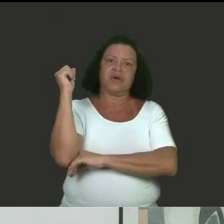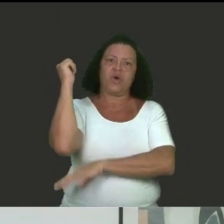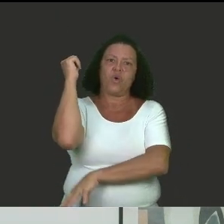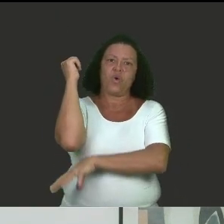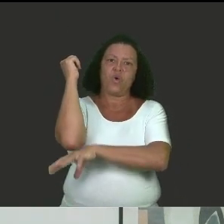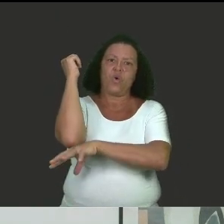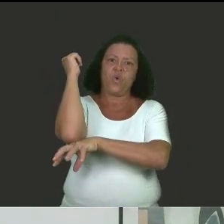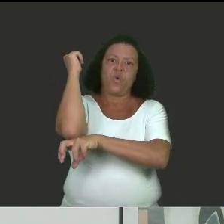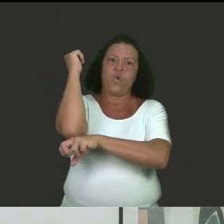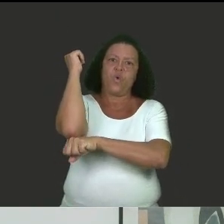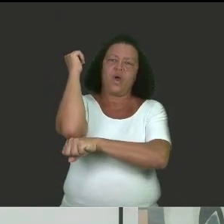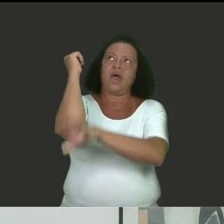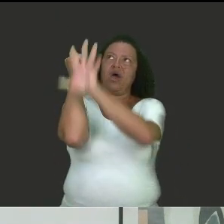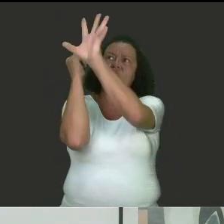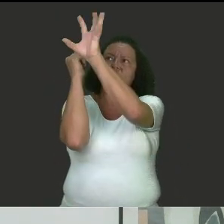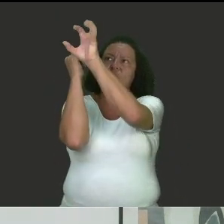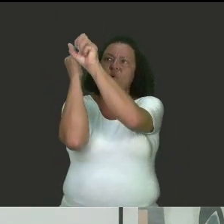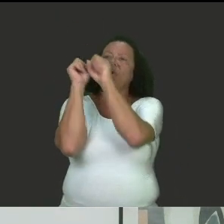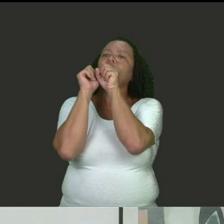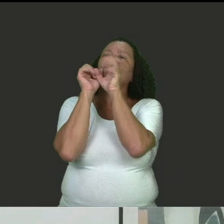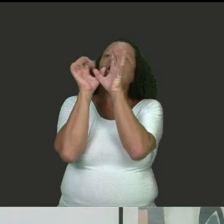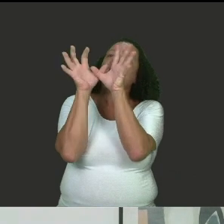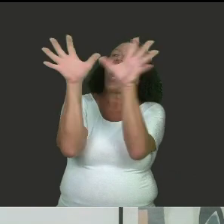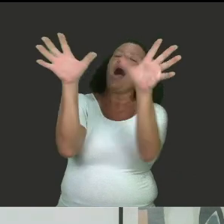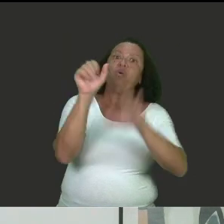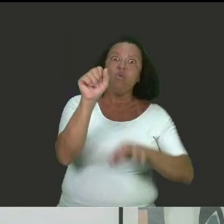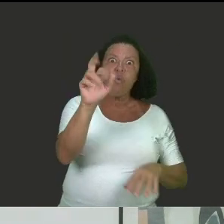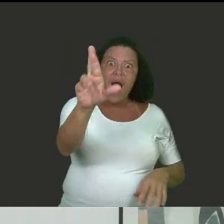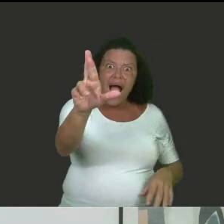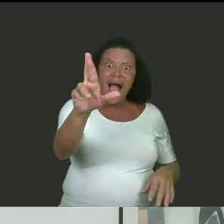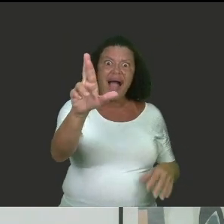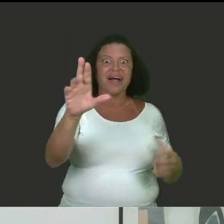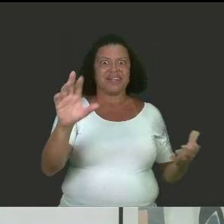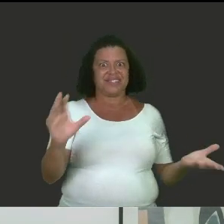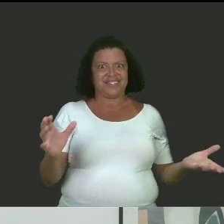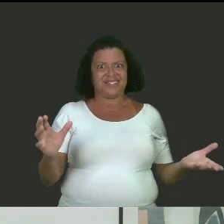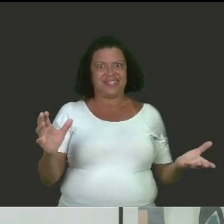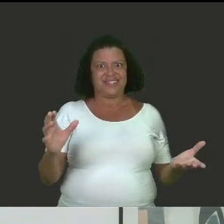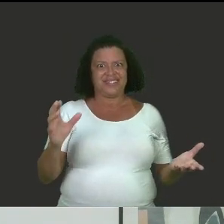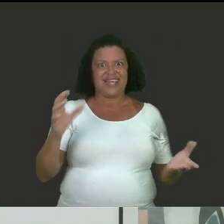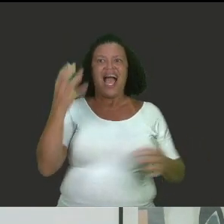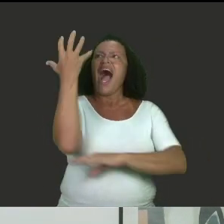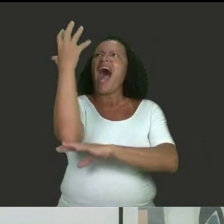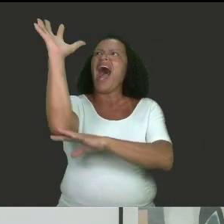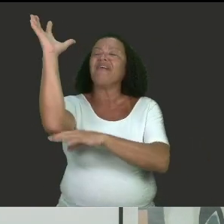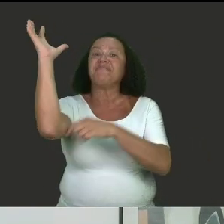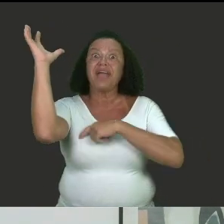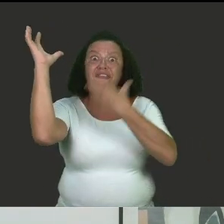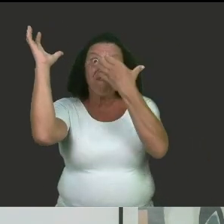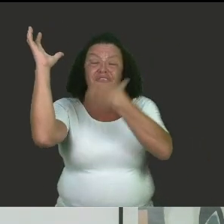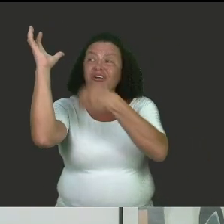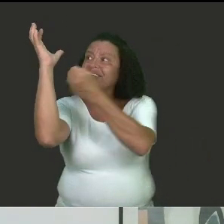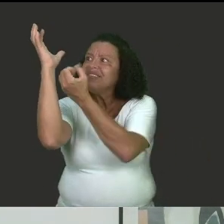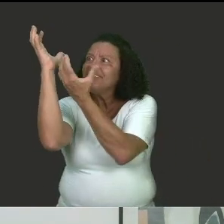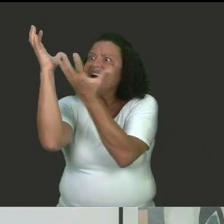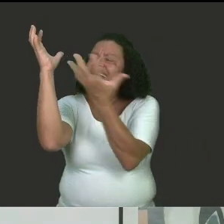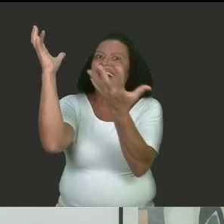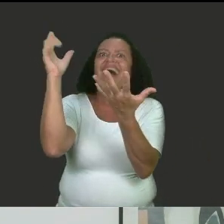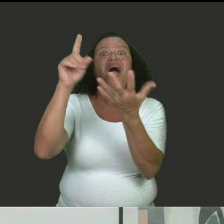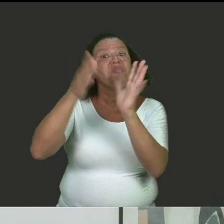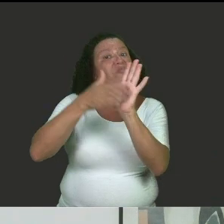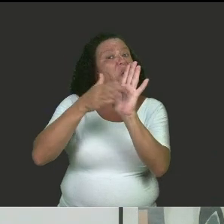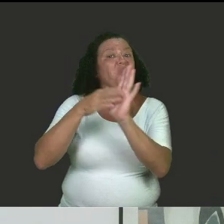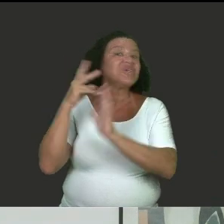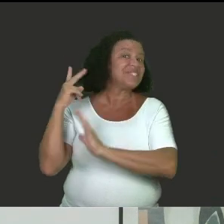carbônico, produzir o oxigênio, e algumas árvores produzir frutas e etc. E elas cumprem o propósito